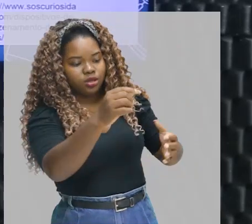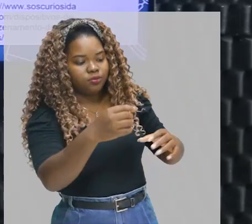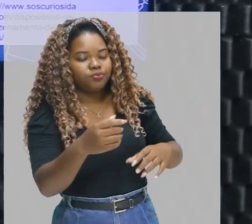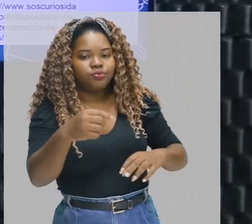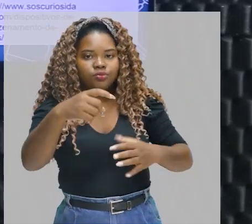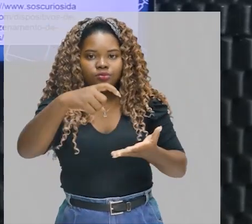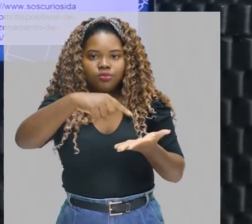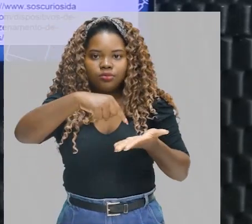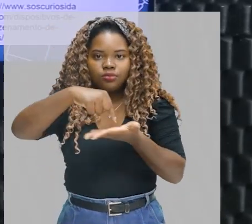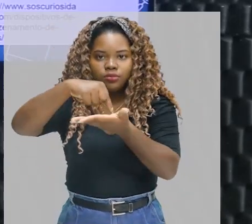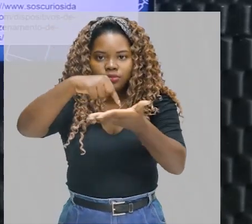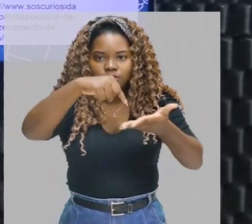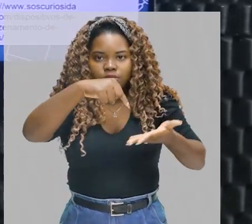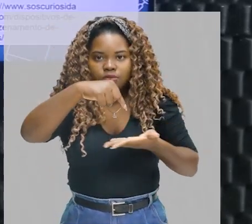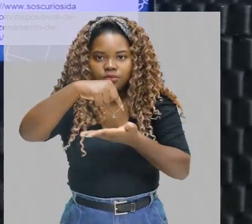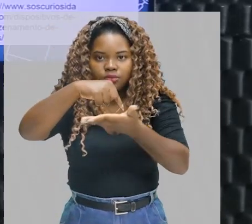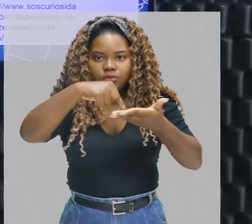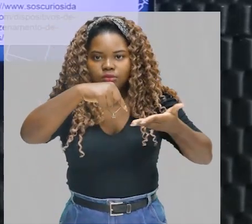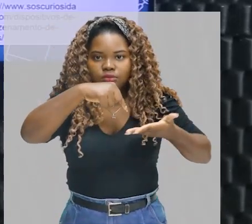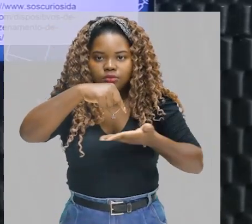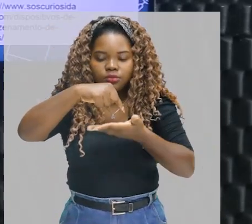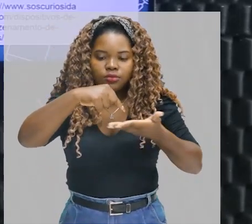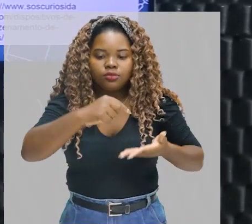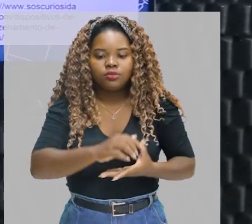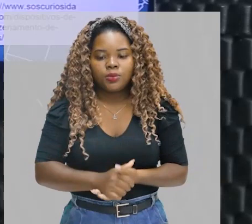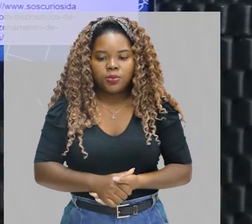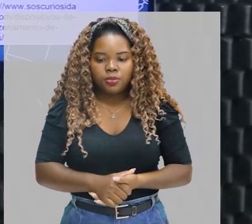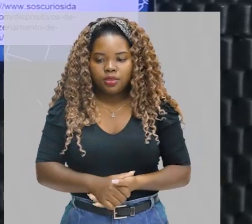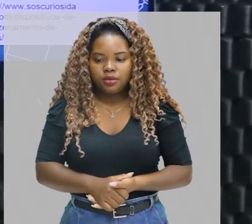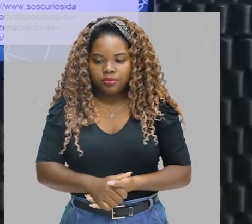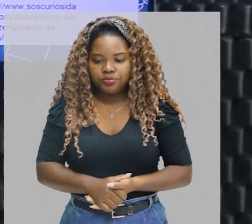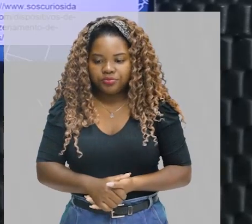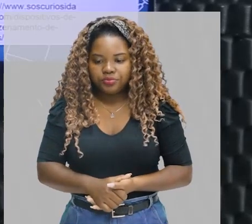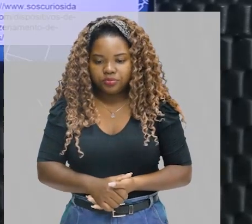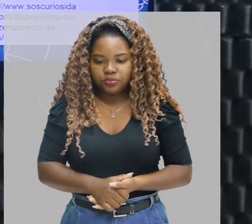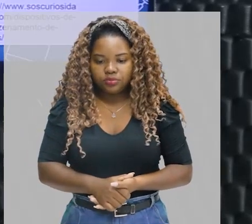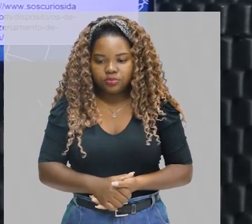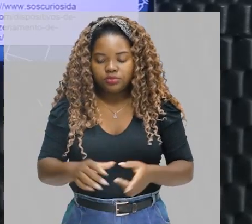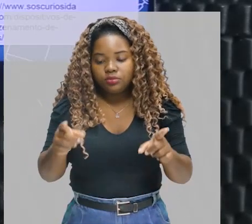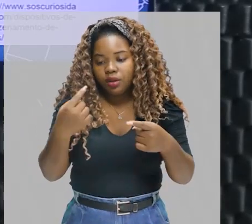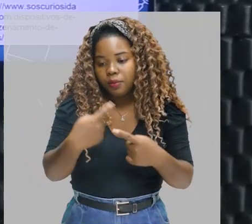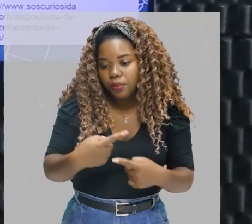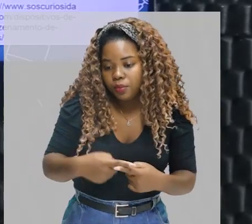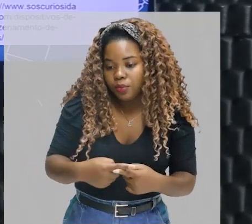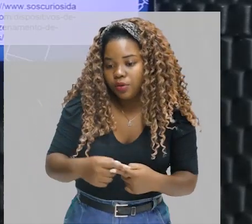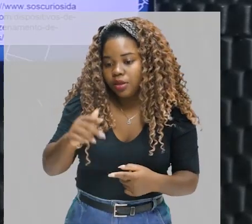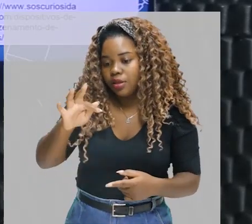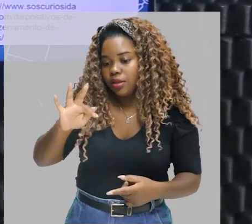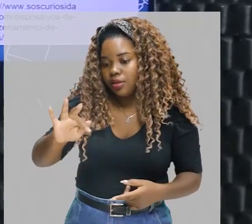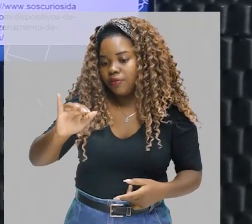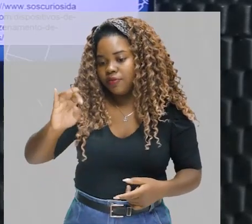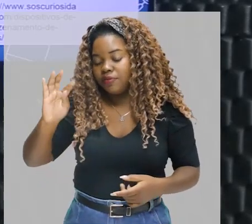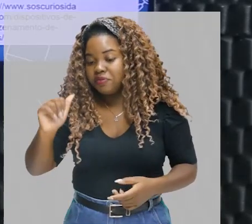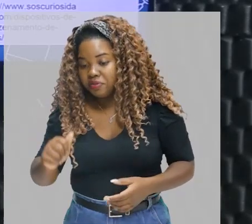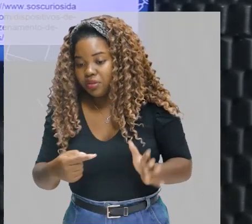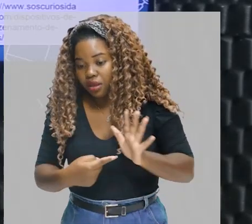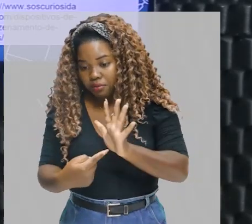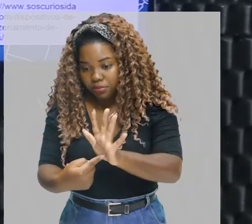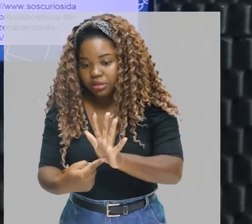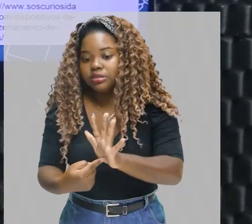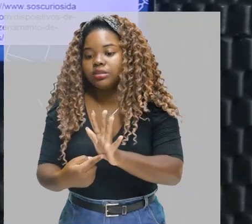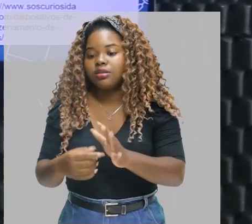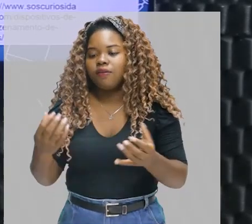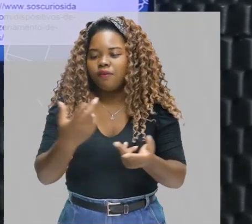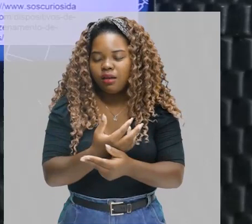né, os disquetes, justamente porque aquela fita ela também apresenta ranhuras, tá